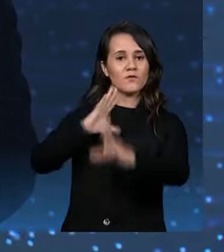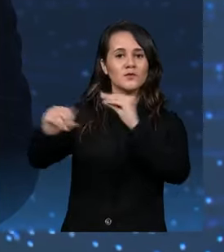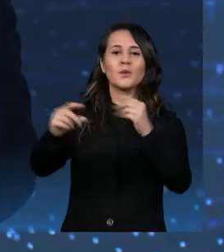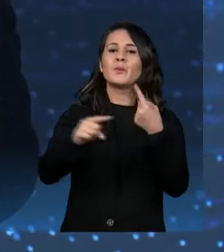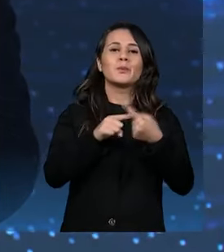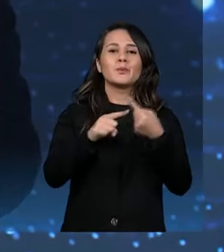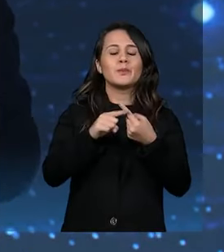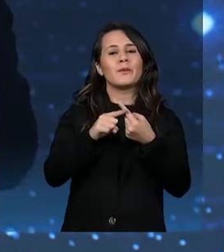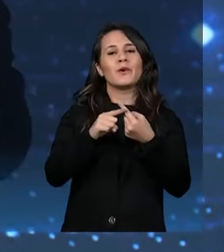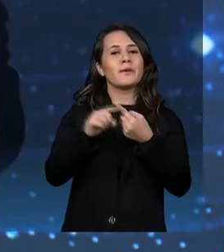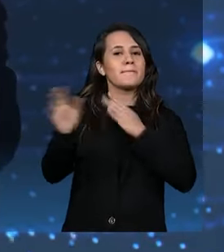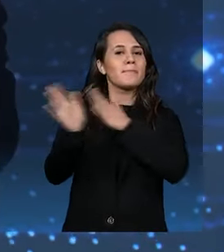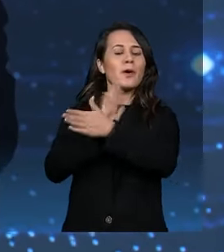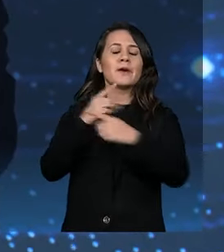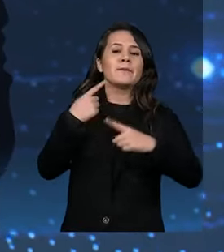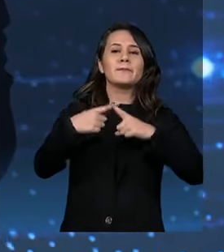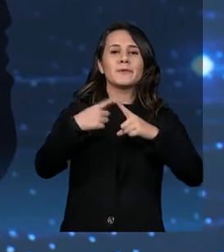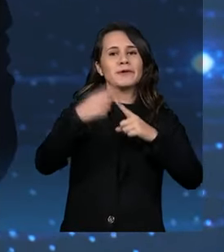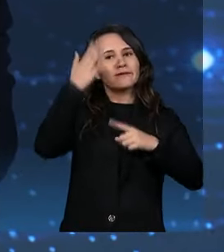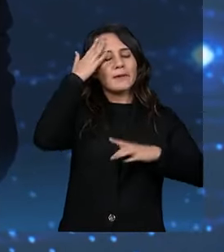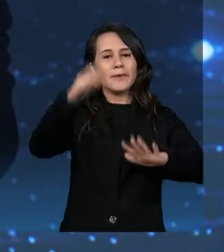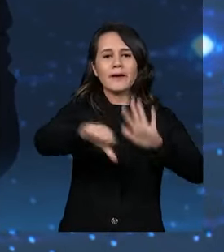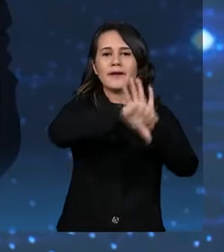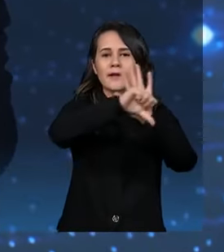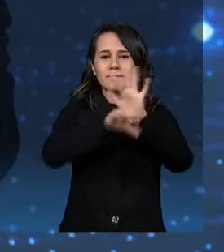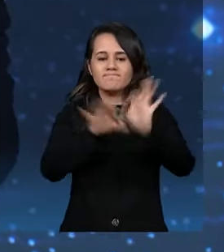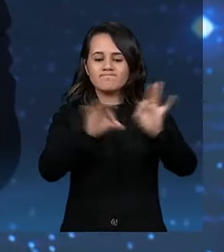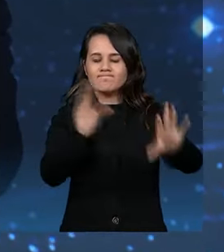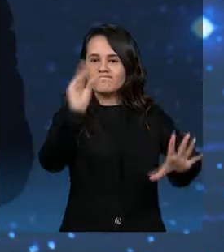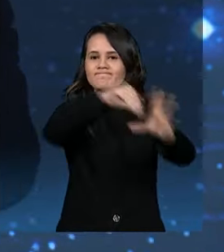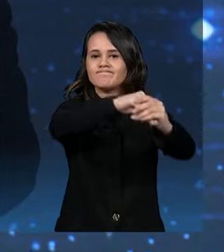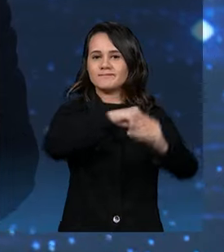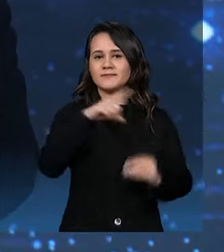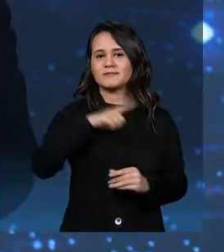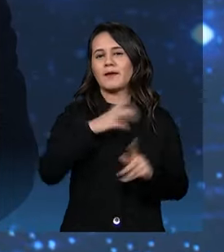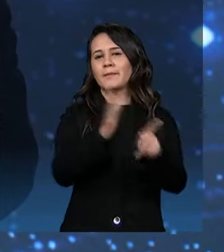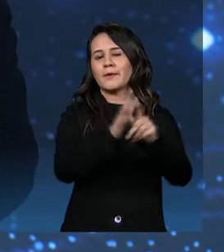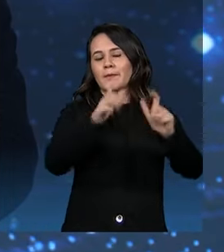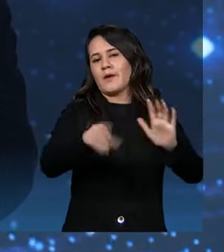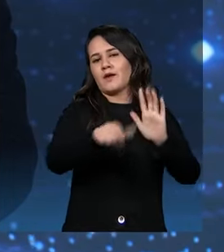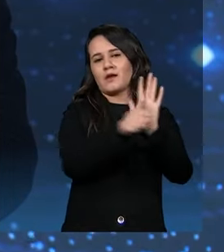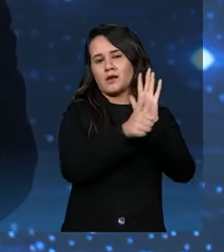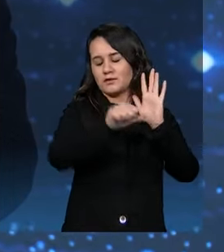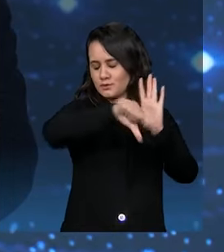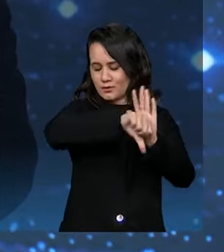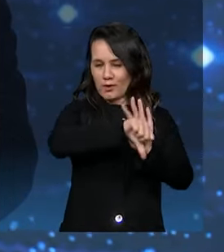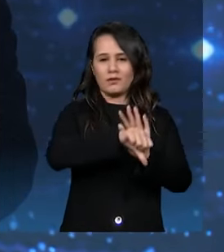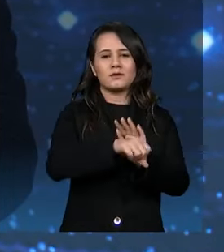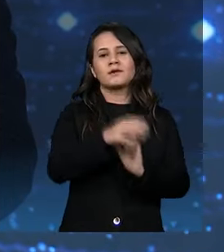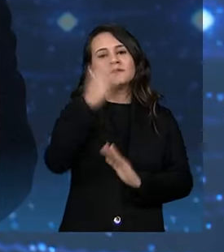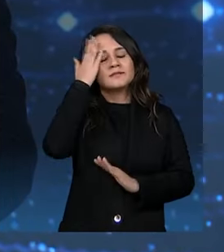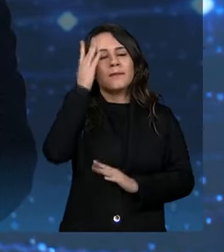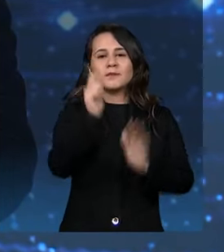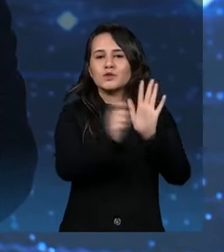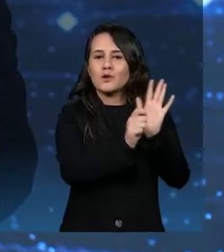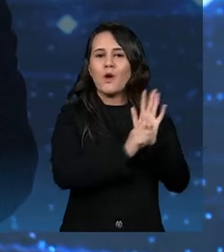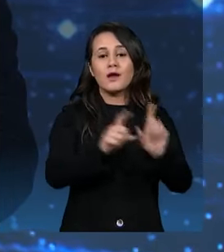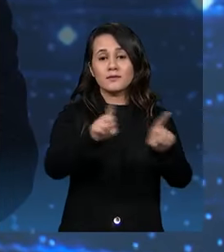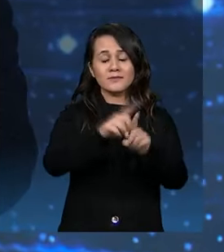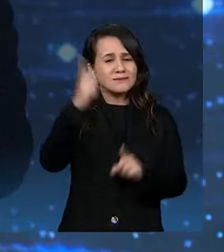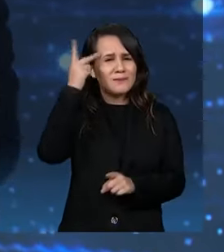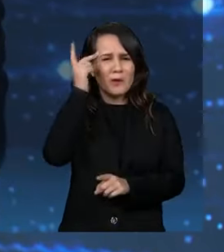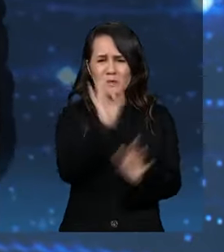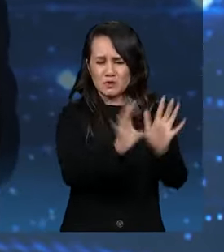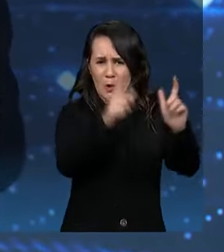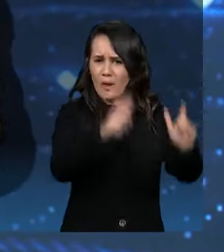por causa do crime organizado e infiltrado na Cracolândia. Não é só a Cracolândia. São Paulo está destruída.